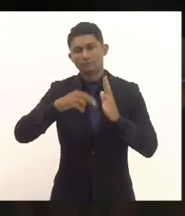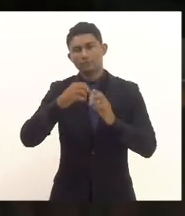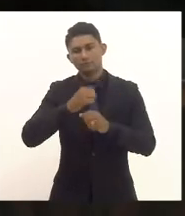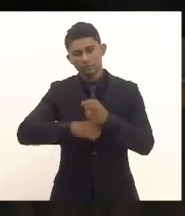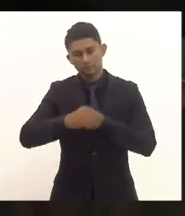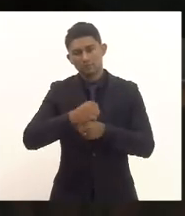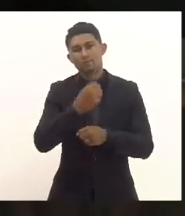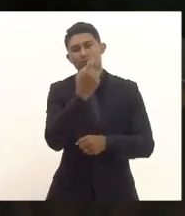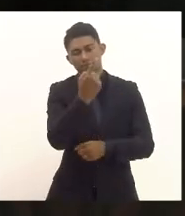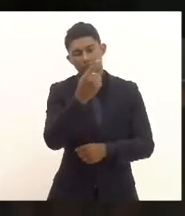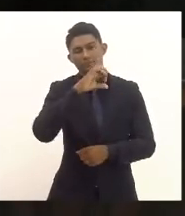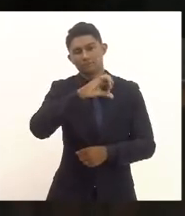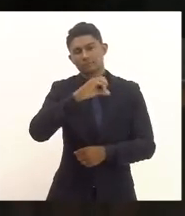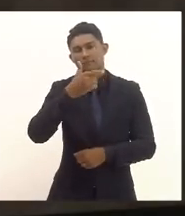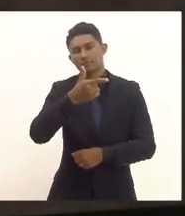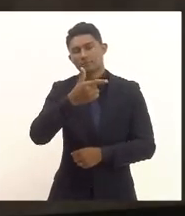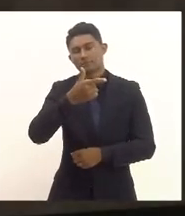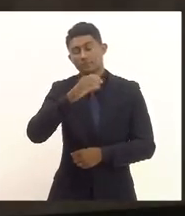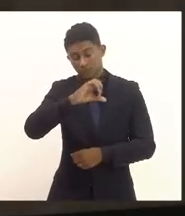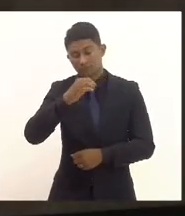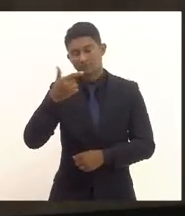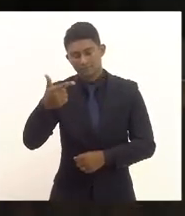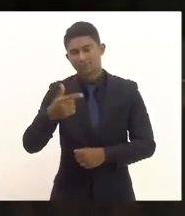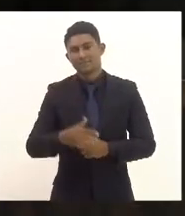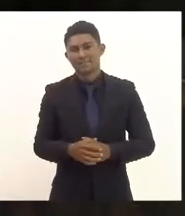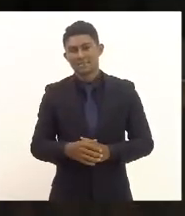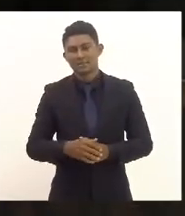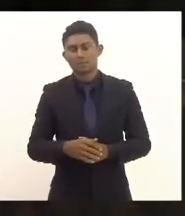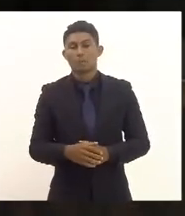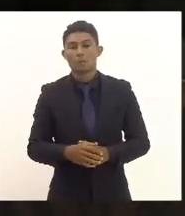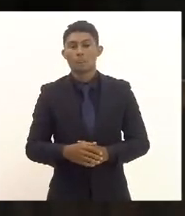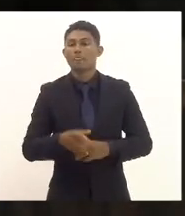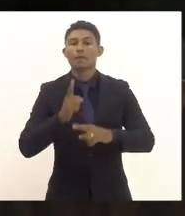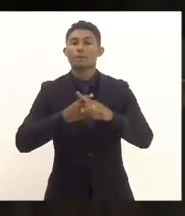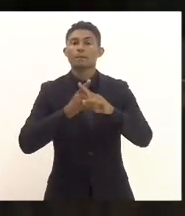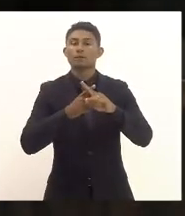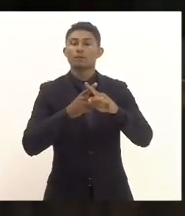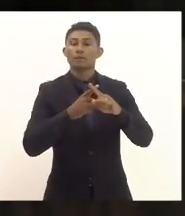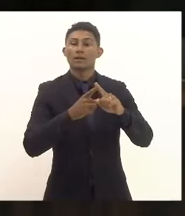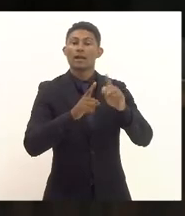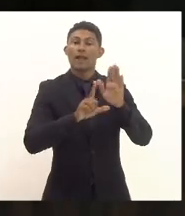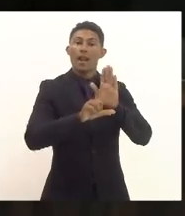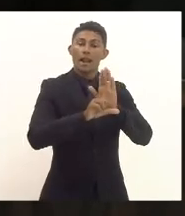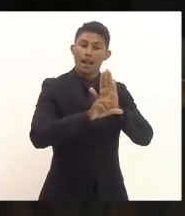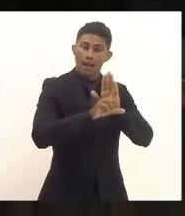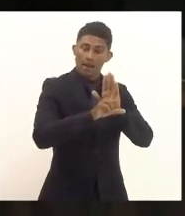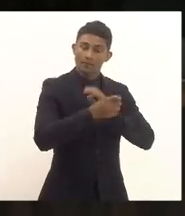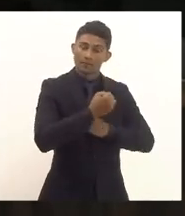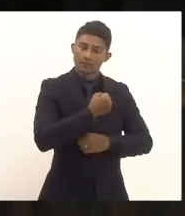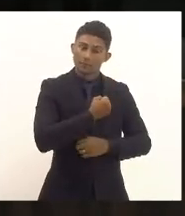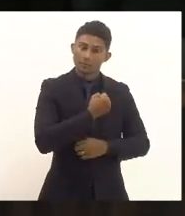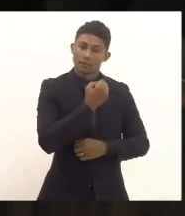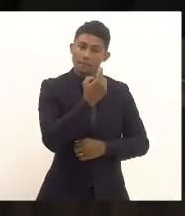92 perdão e uma colher 2:30 lei o número da lei que é 1954